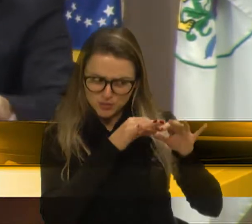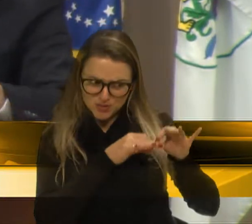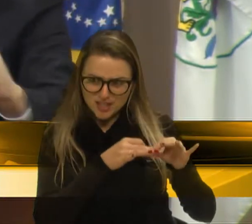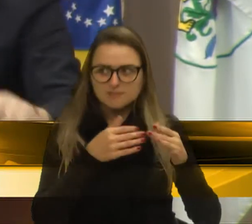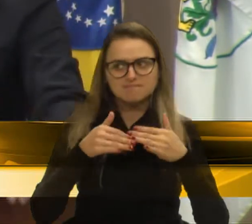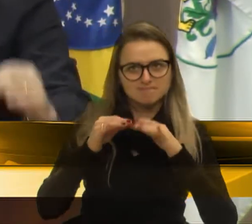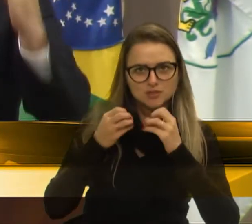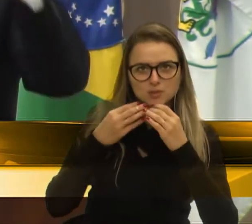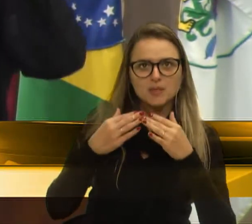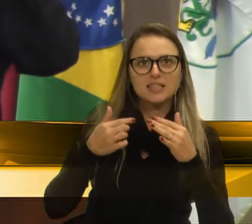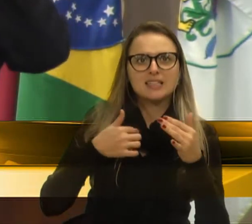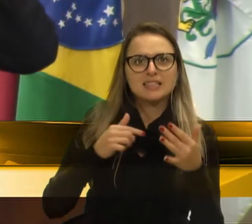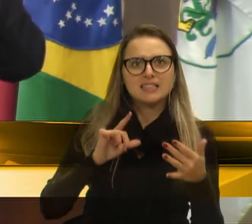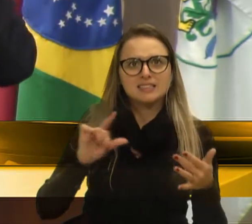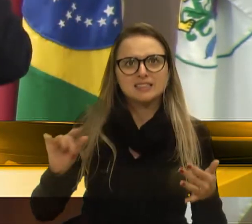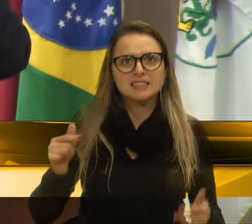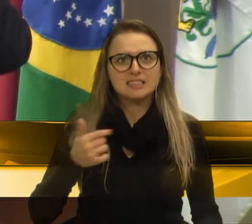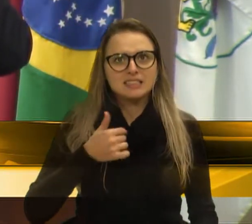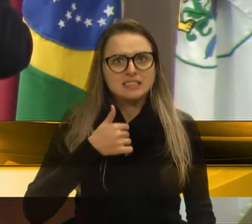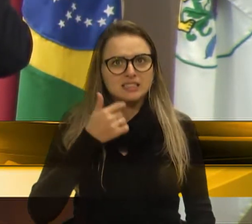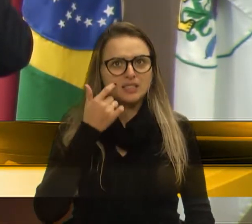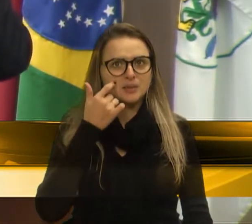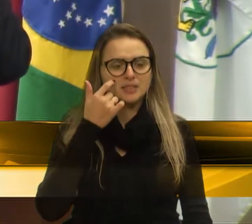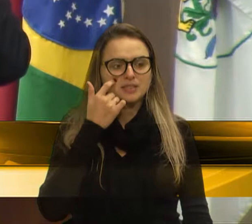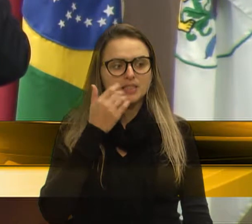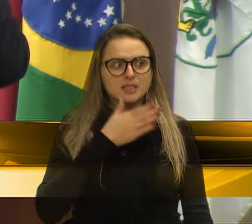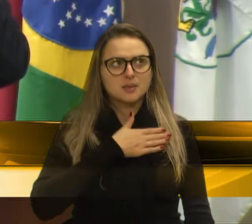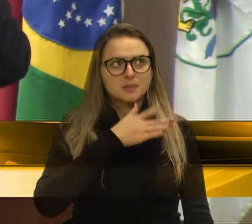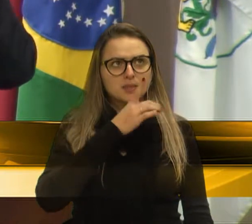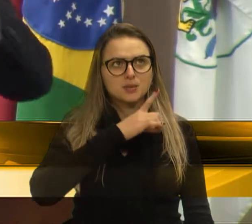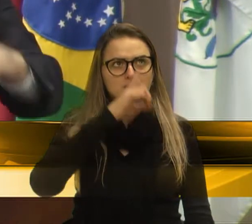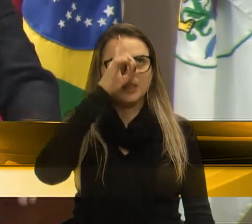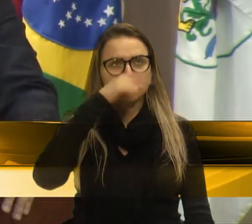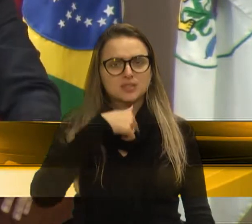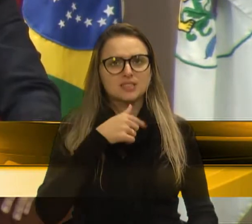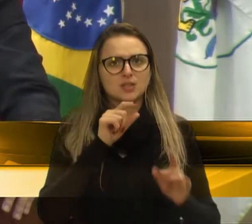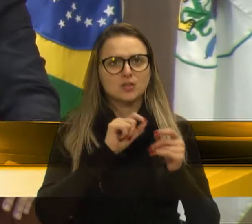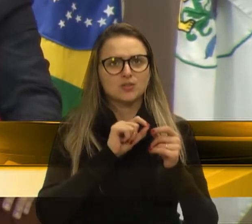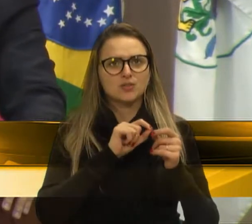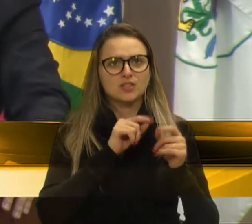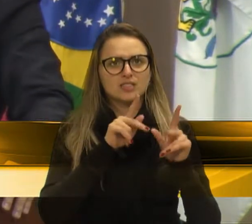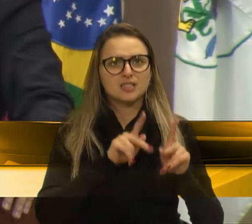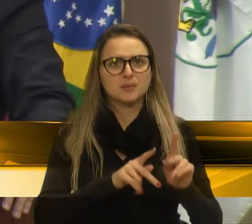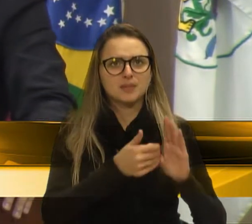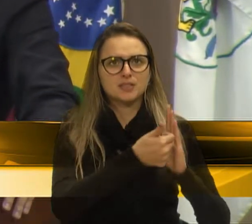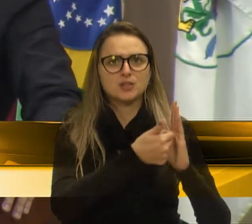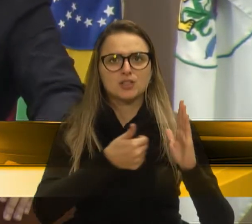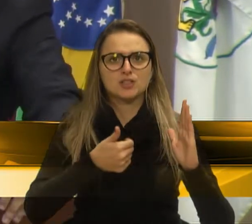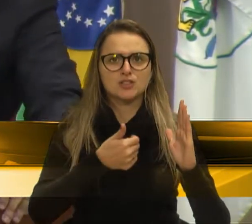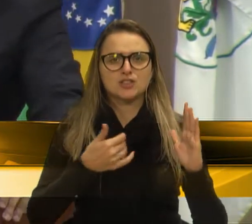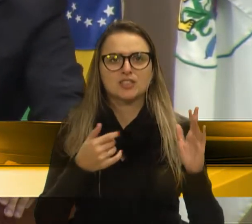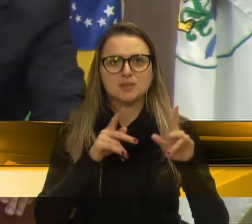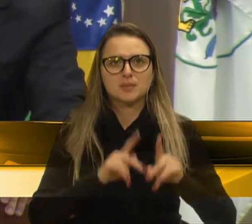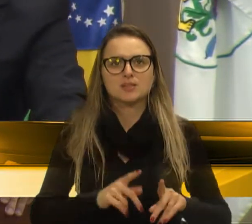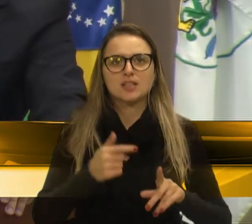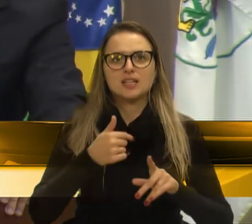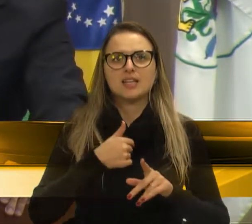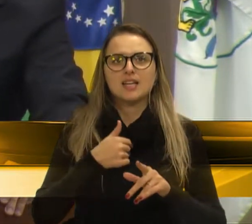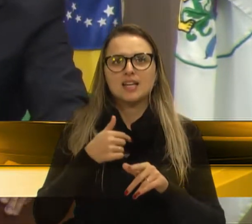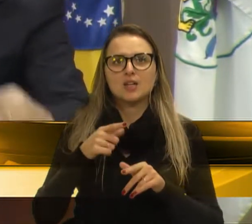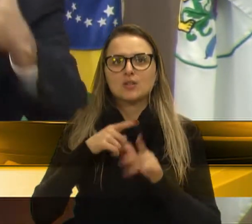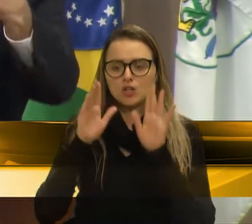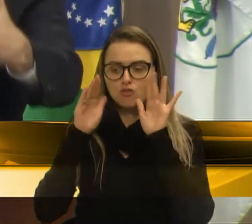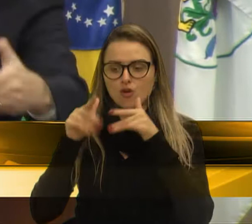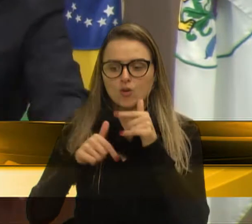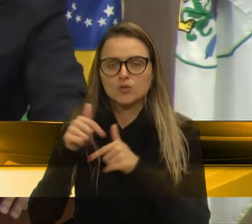certo. Bom, quando eu saí dali, meu Deus, eu tirei a pessoa que estava encostada na parede. Não, mas agora eu sou caxiense, eu sou ligado ao trabalho e